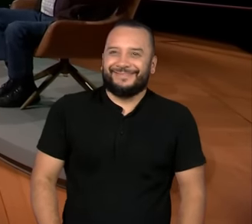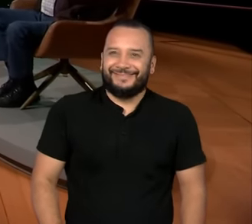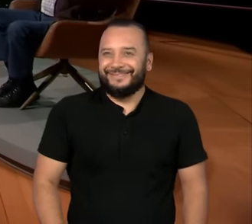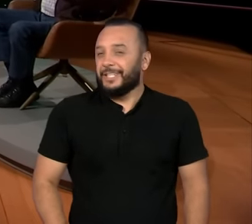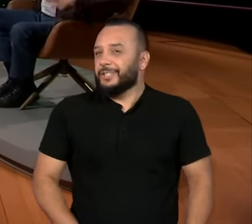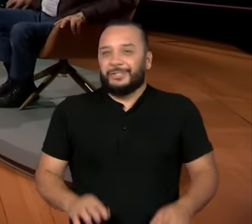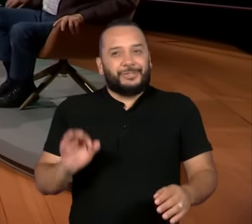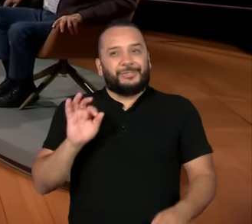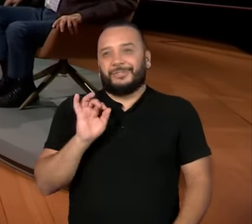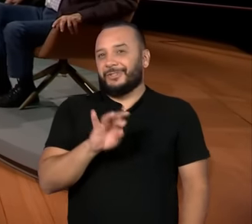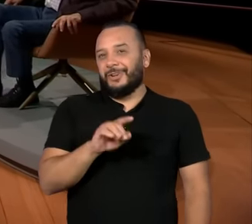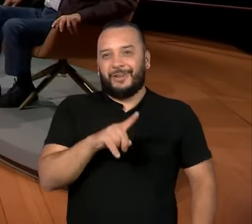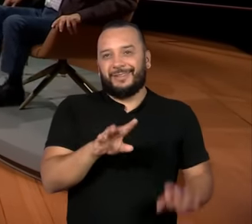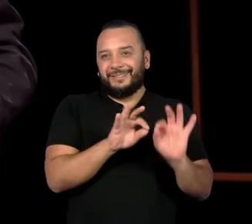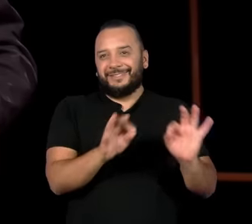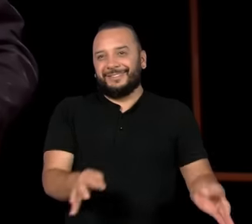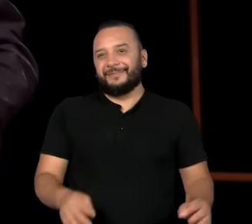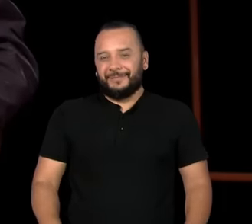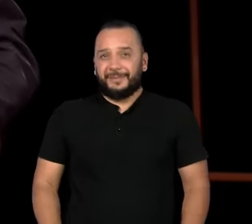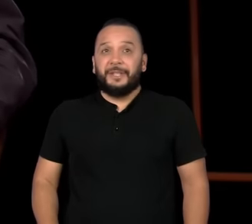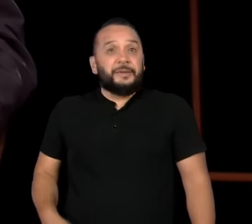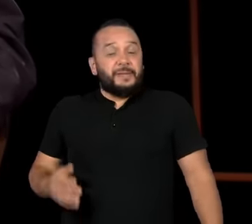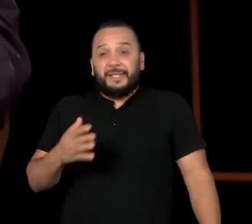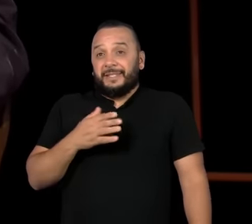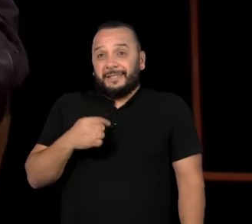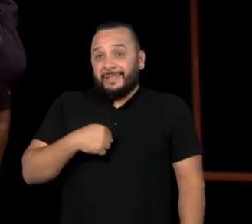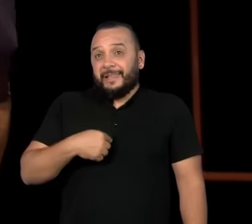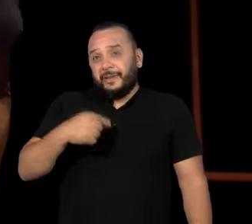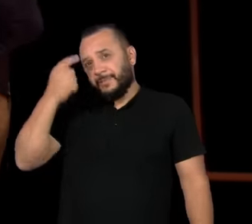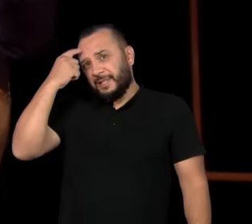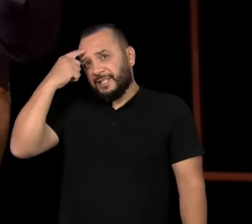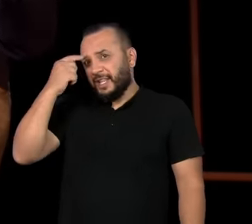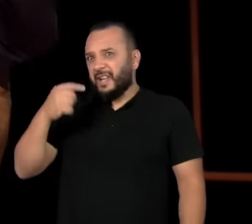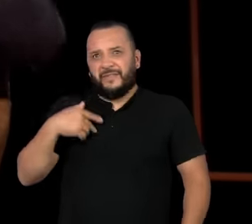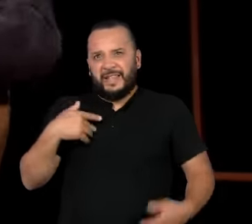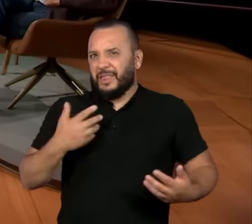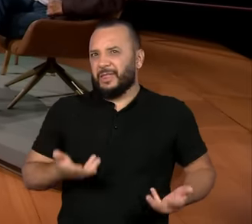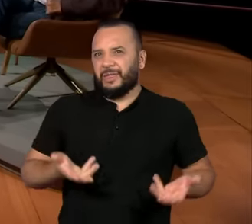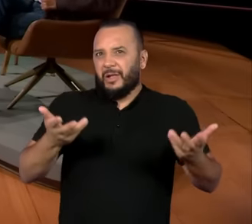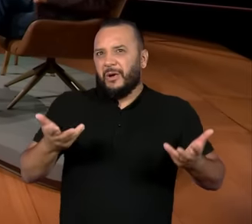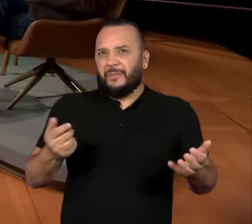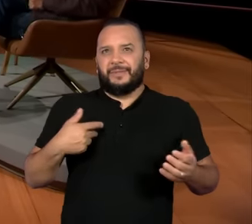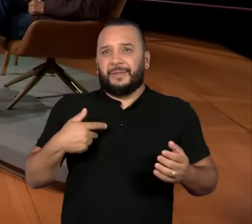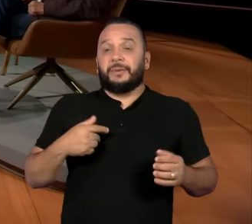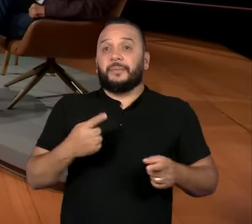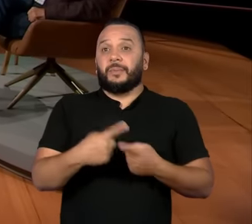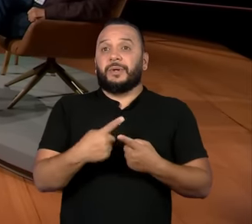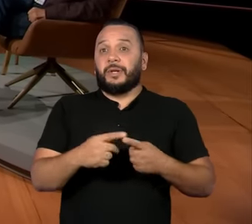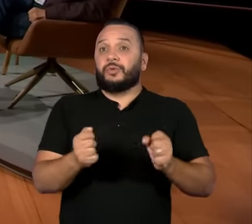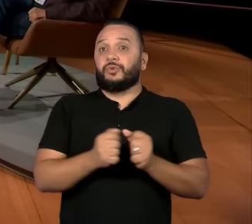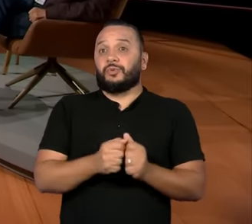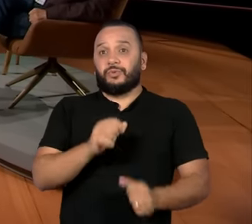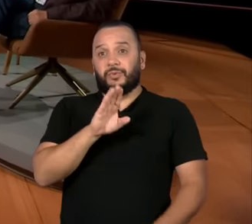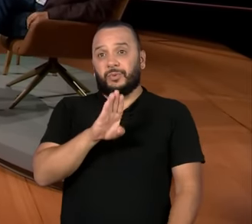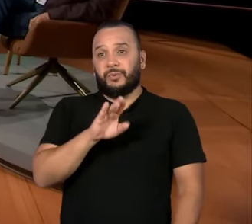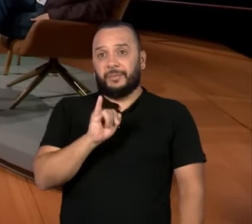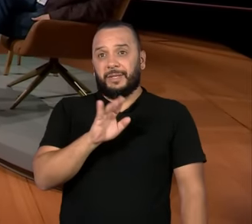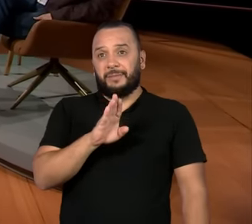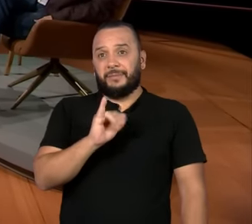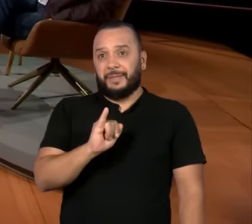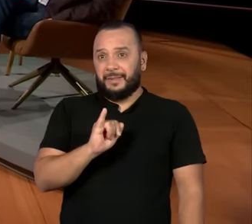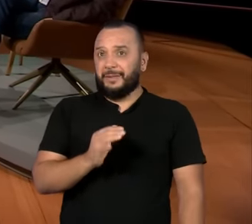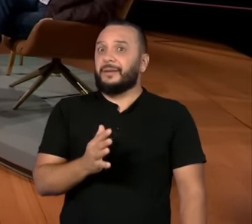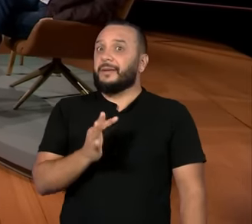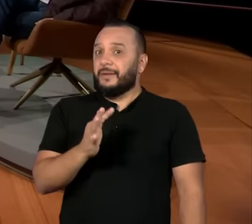Só isso, né? Ótimo. Mas eu achava aquilo uma coisa, né? Porque a Bibi Ferreira, claro. Bibi Ferreira estava ali no